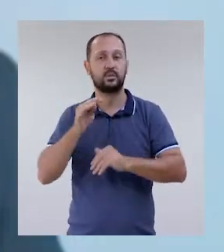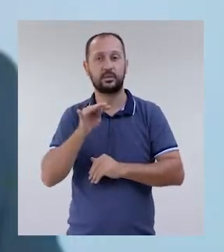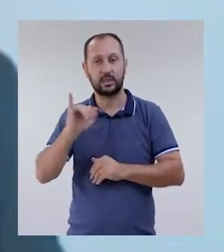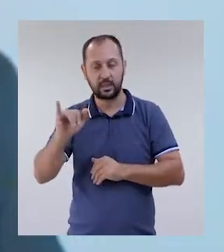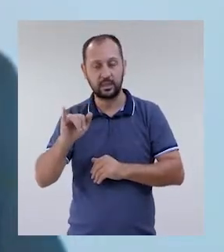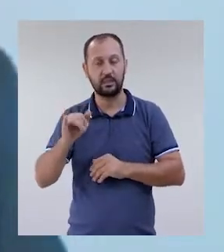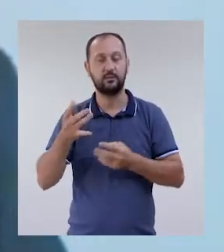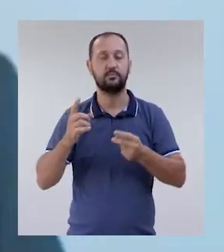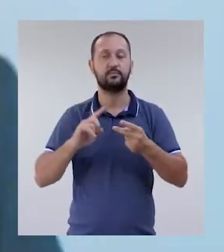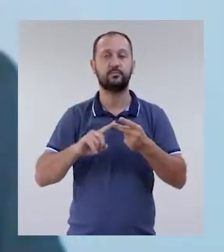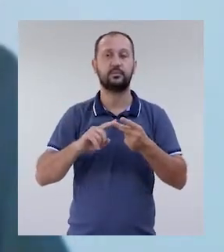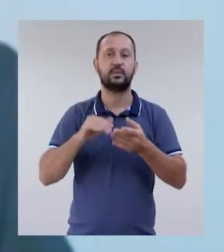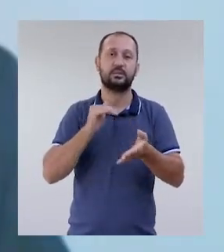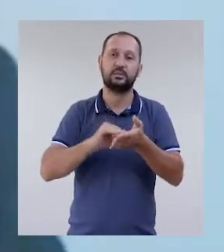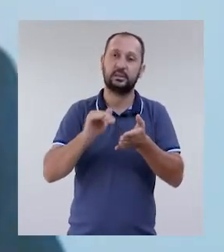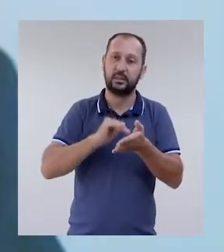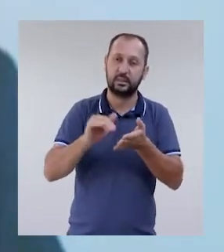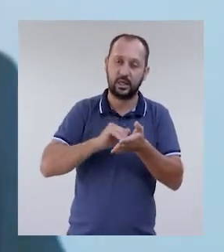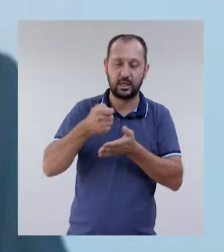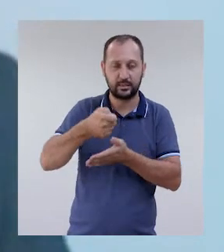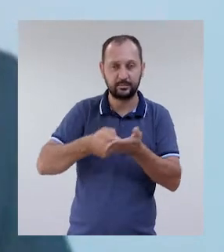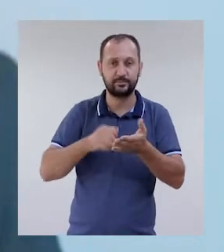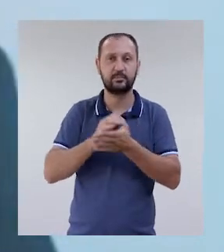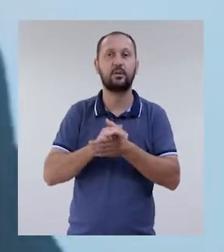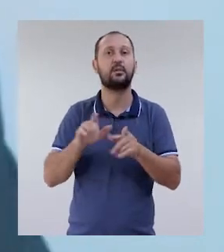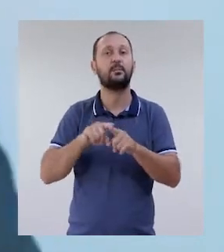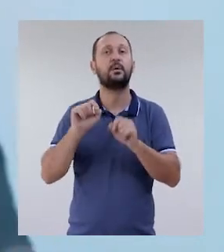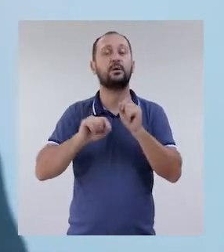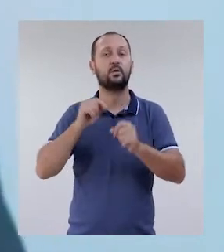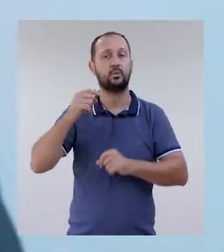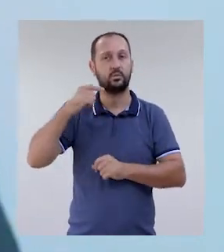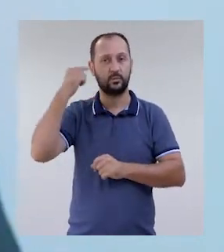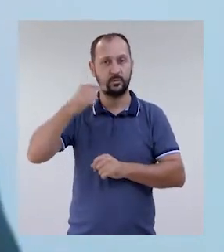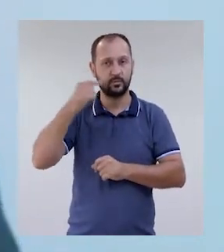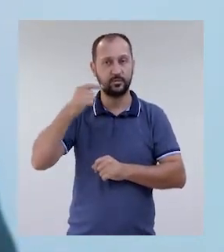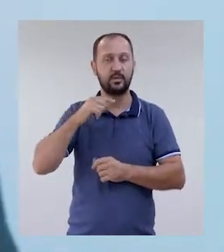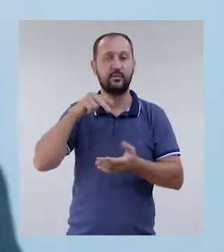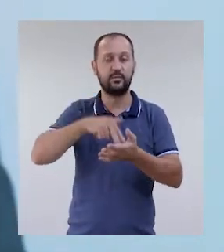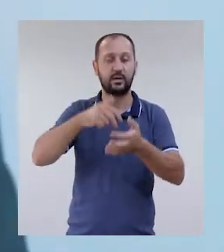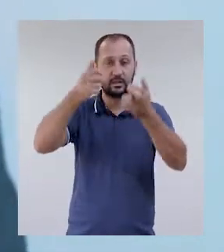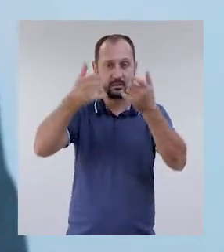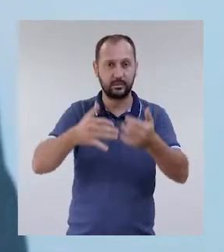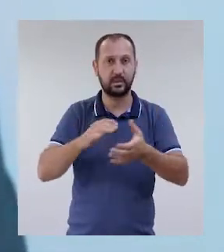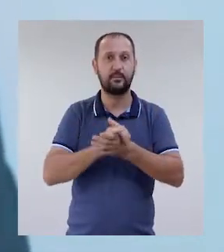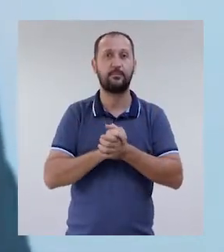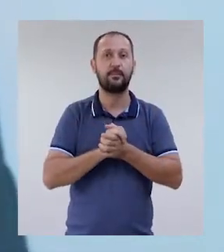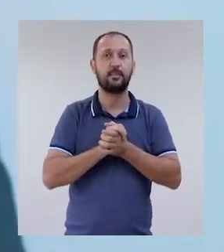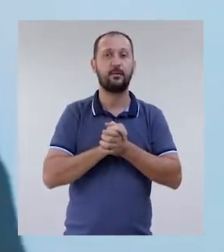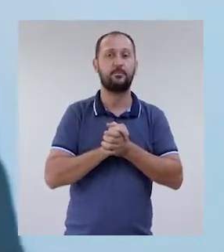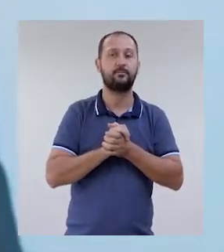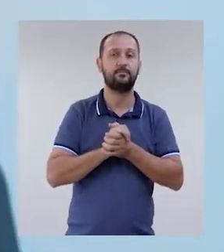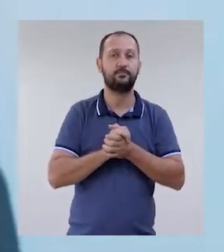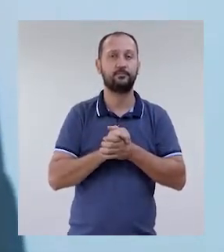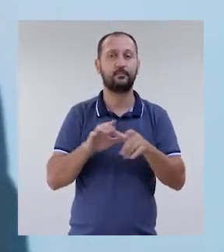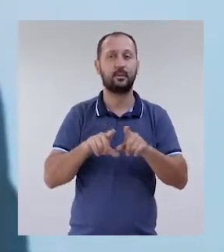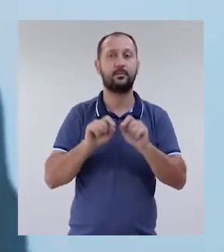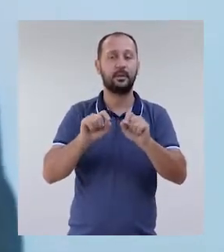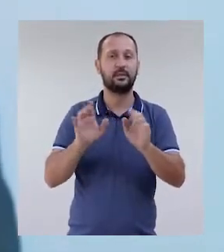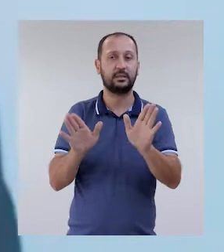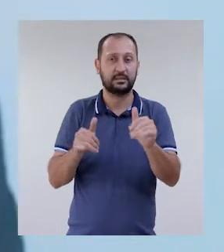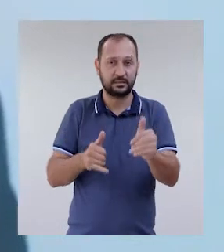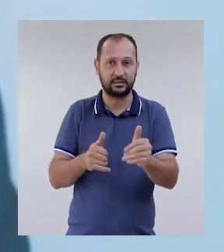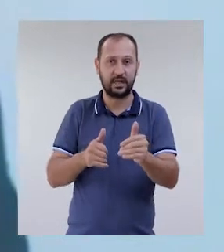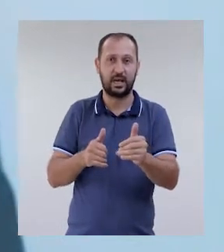está presente a secretária das sessões, né? Aí os advogados que vão fazer sustentação oral, eles também entram nessa